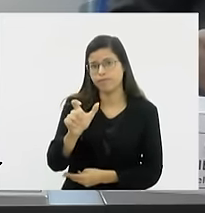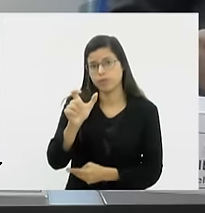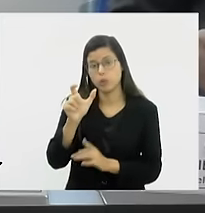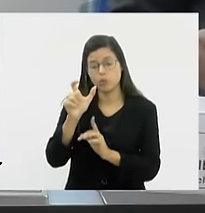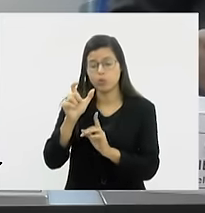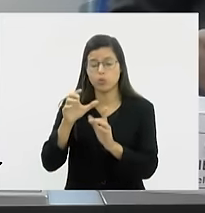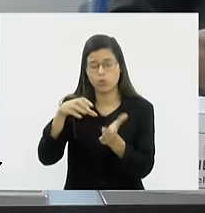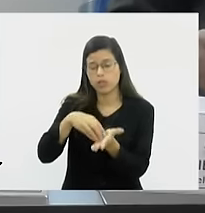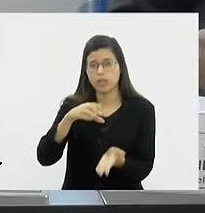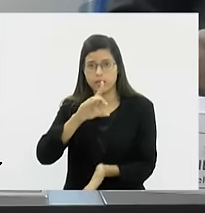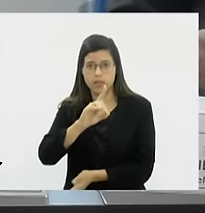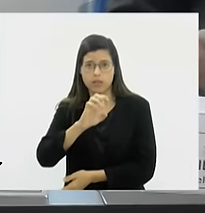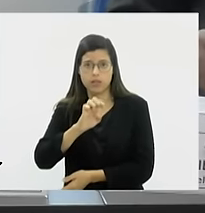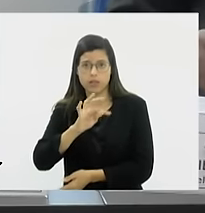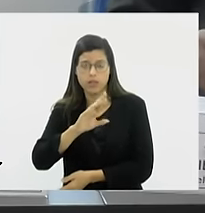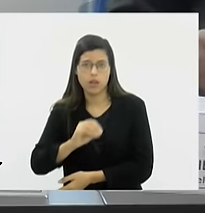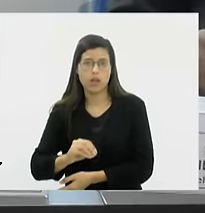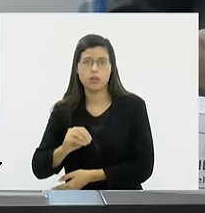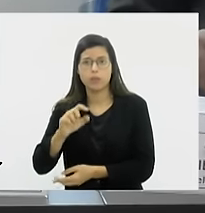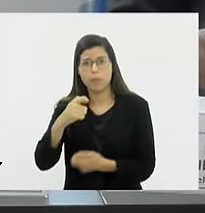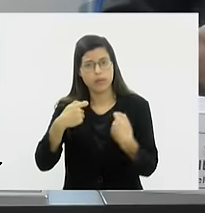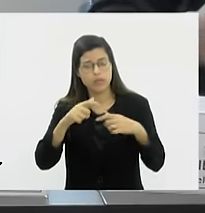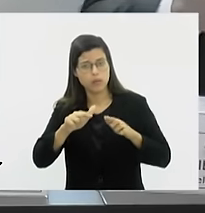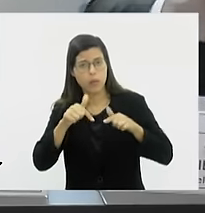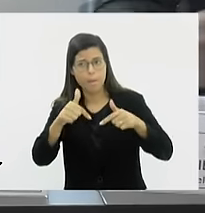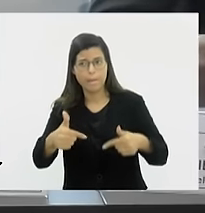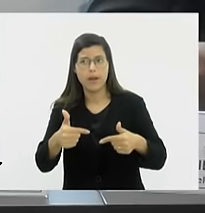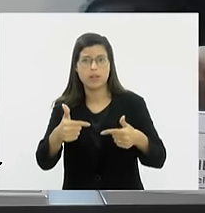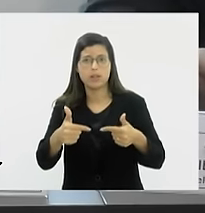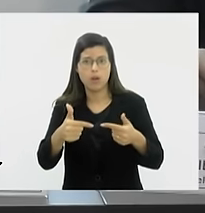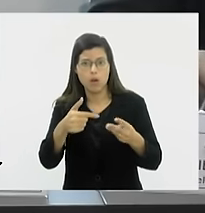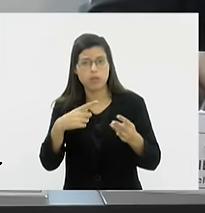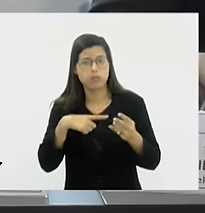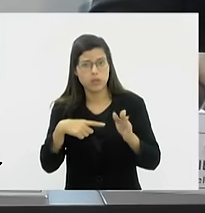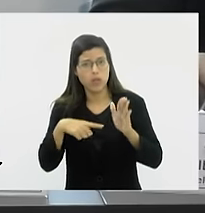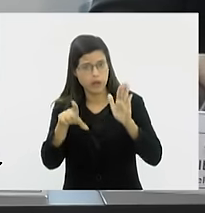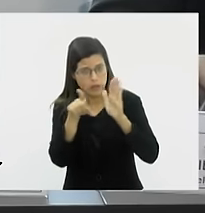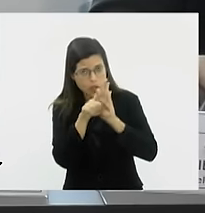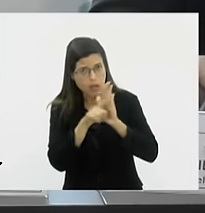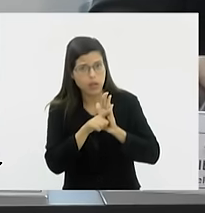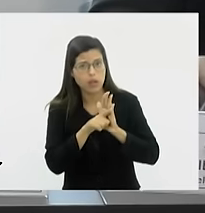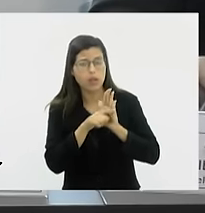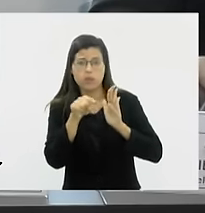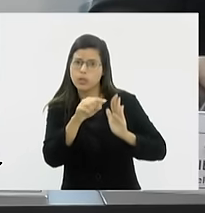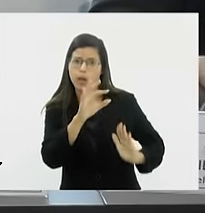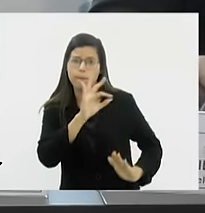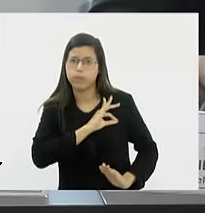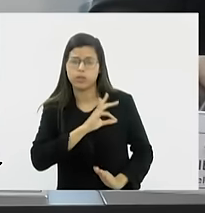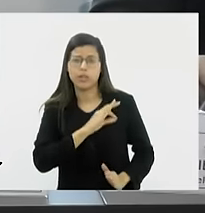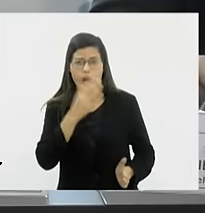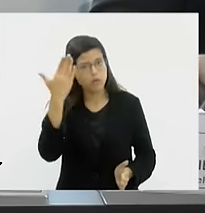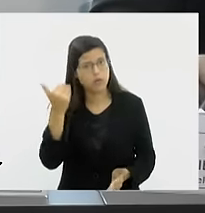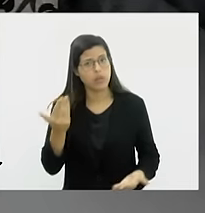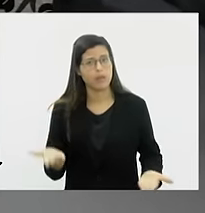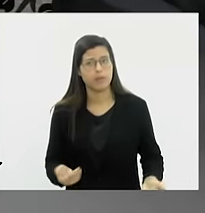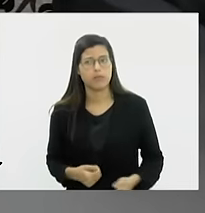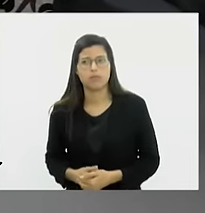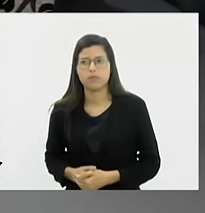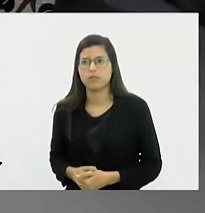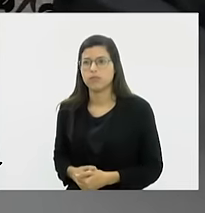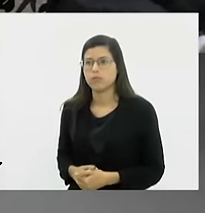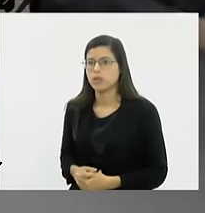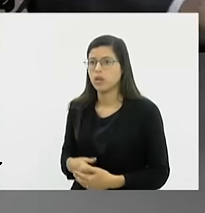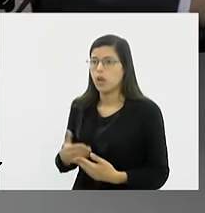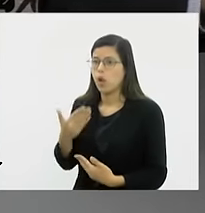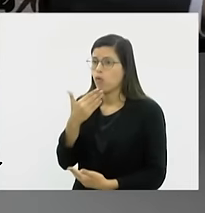medida, sob pena de estar inserindo no que está disposto no Código Penal. O senhor é um policial e sabe exatamente qual é o dispositivo. Acabei de solicitar aqui para verificar